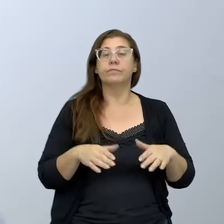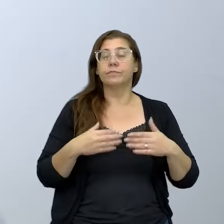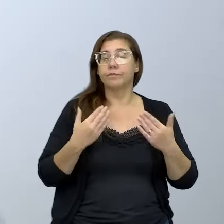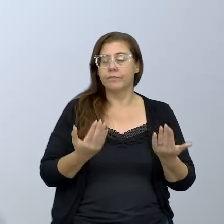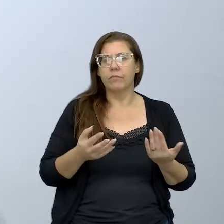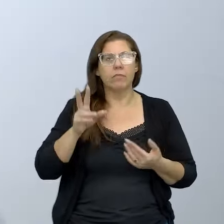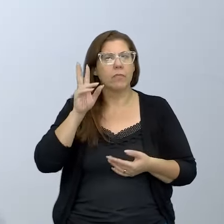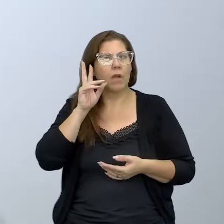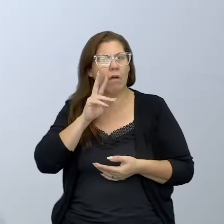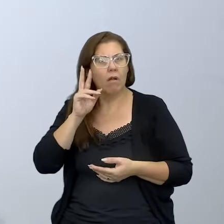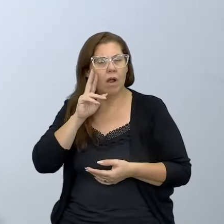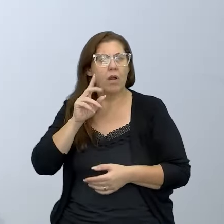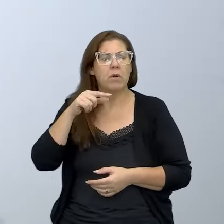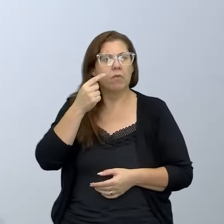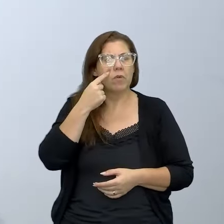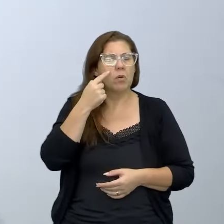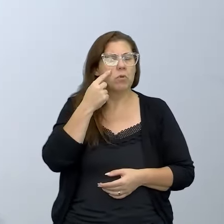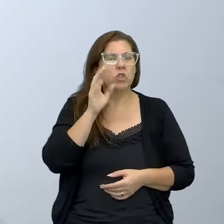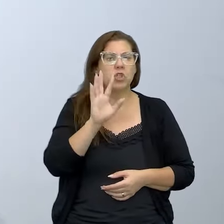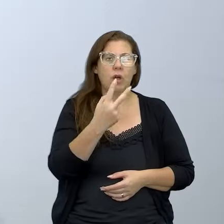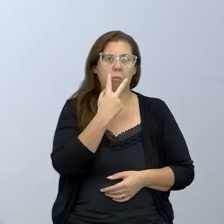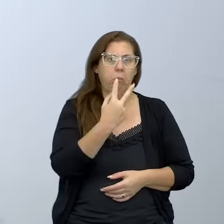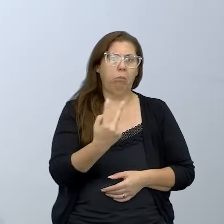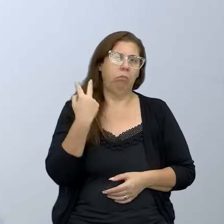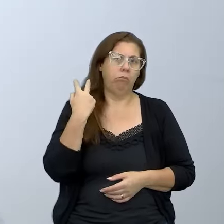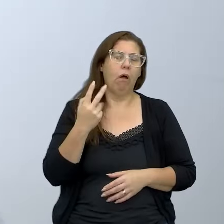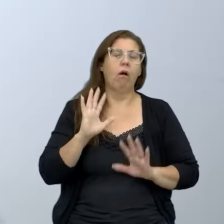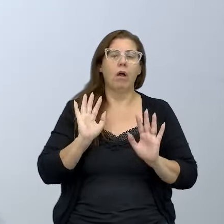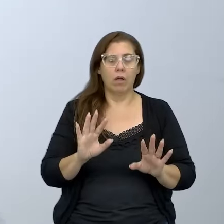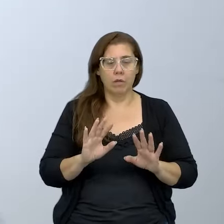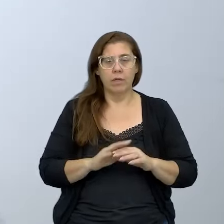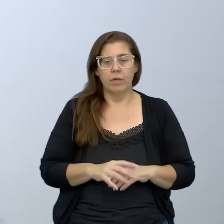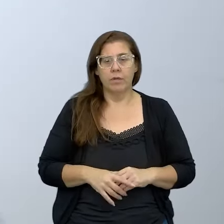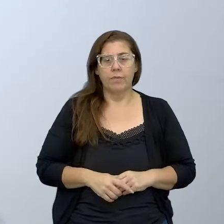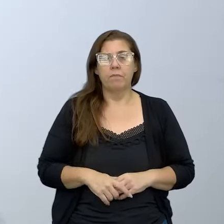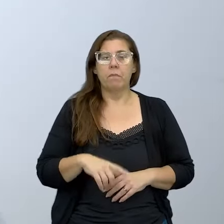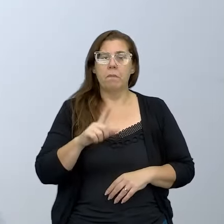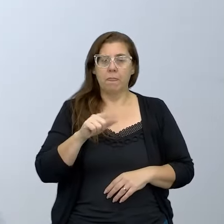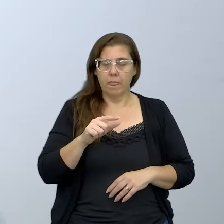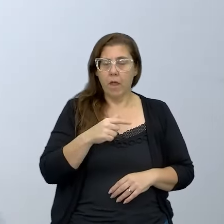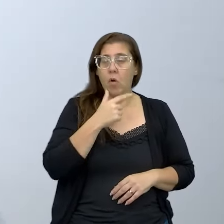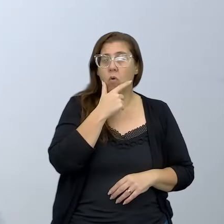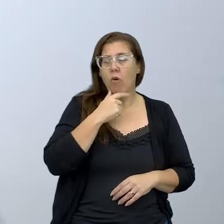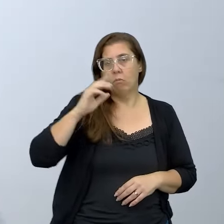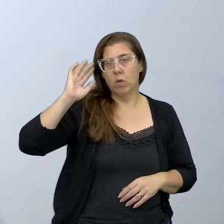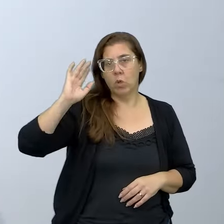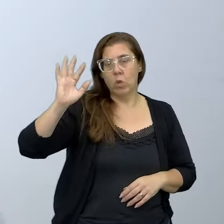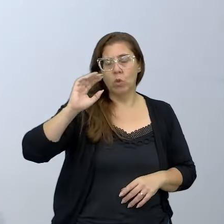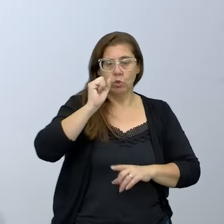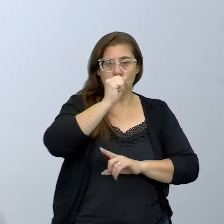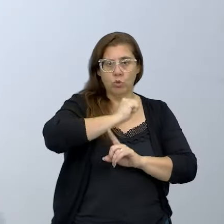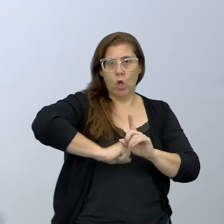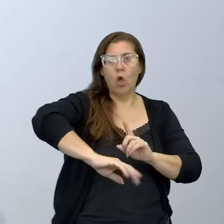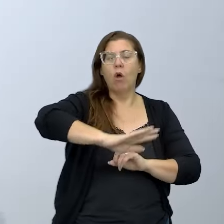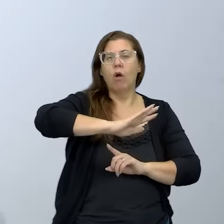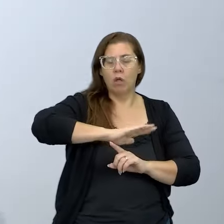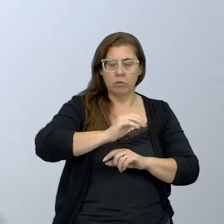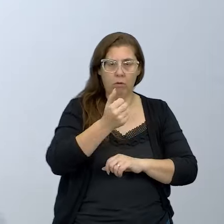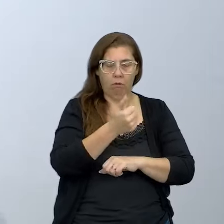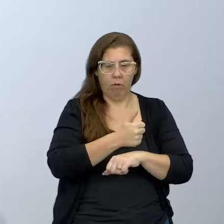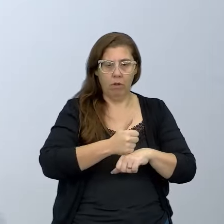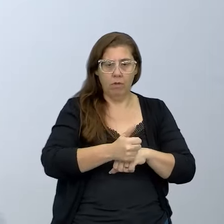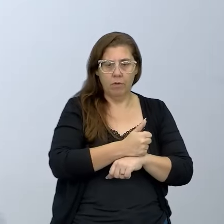vai retomar, então, o que a gente estava vendo sobre o Ulrich Beck. Então, a gente falou que o Ulrich Beck, ele era um teórico, né, um sociólogo, na verdade, mas que o livro